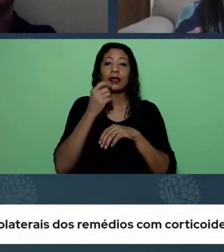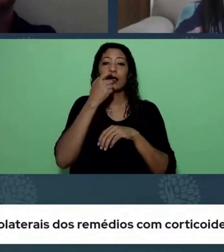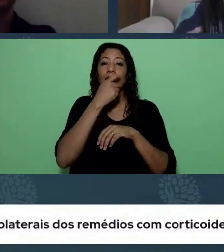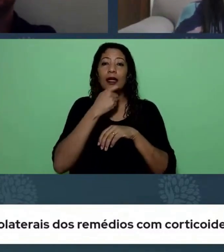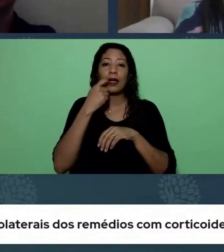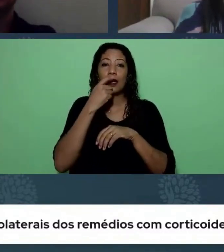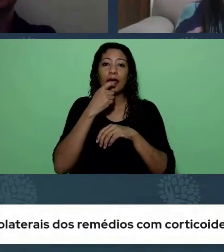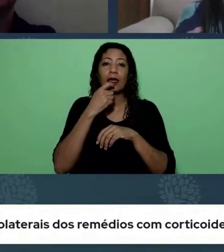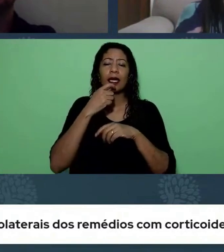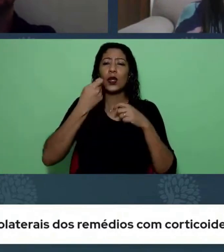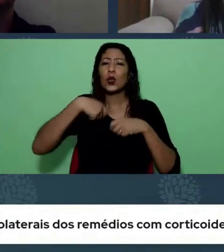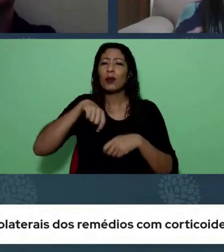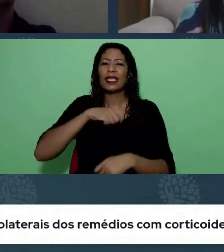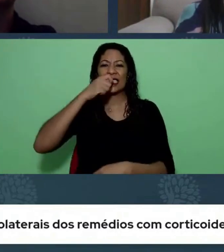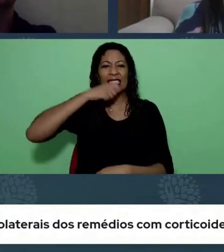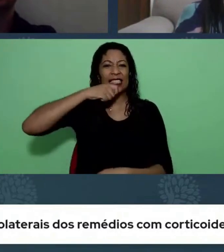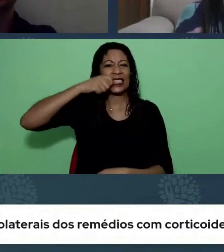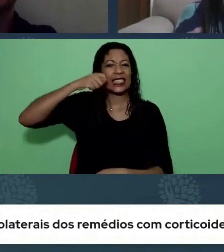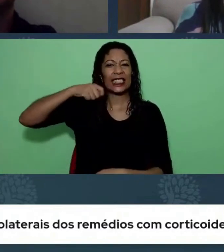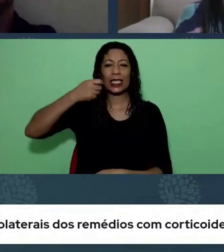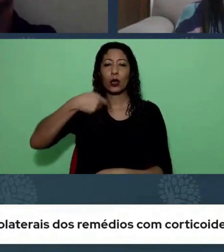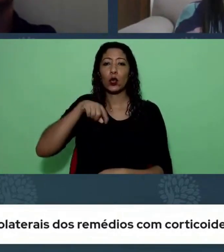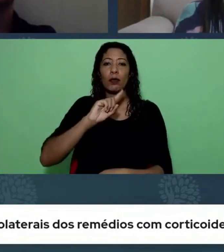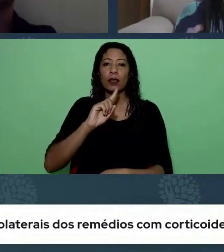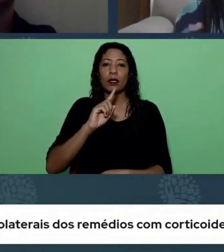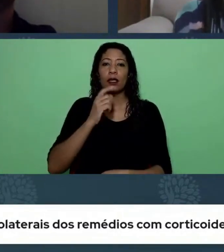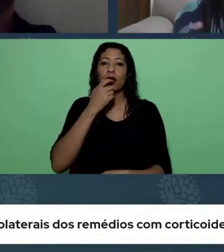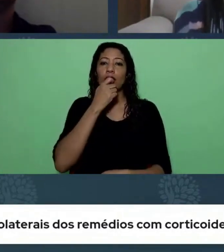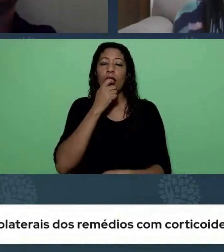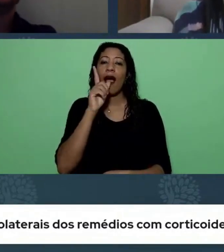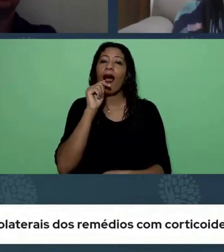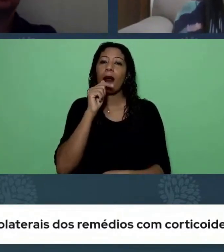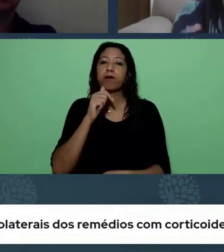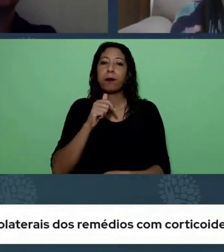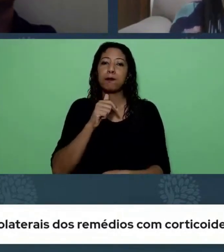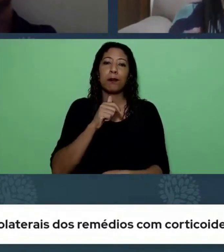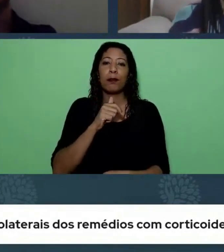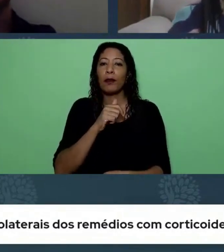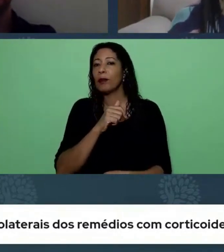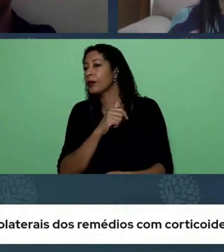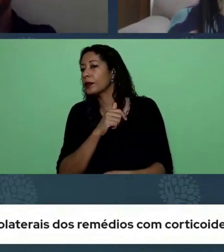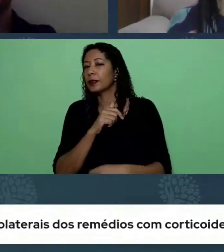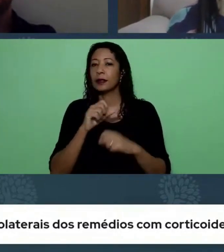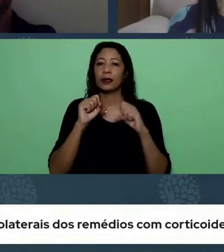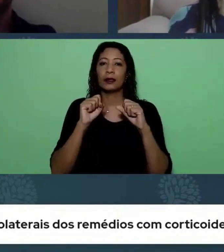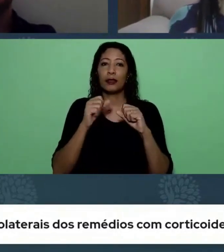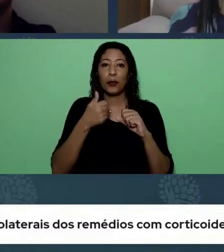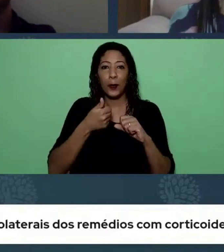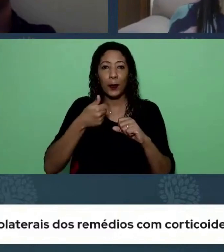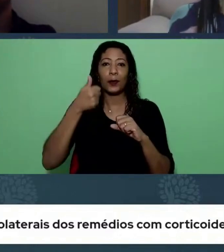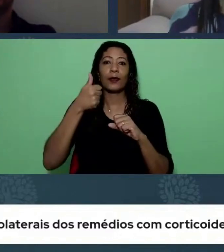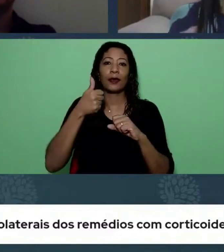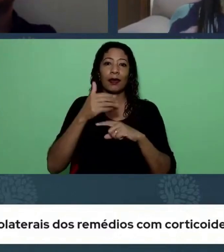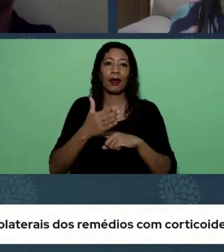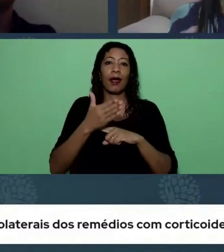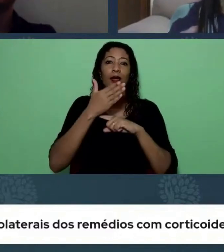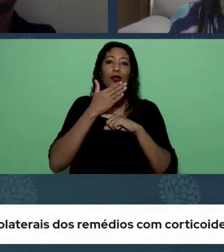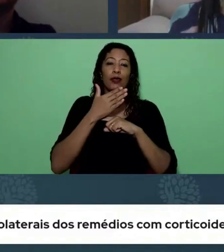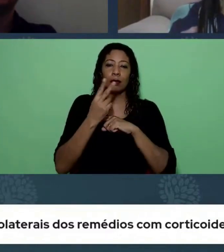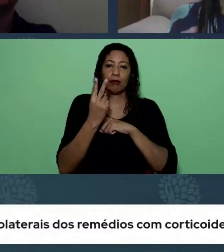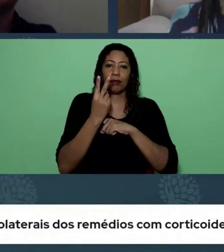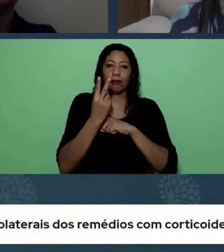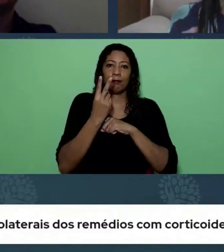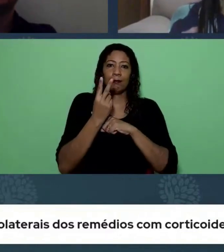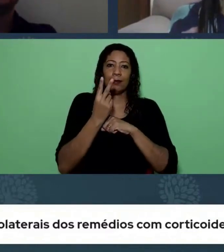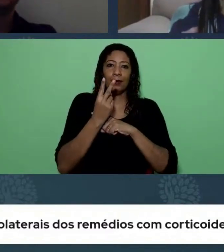precisa escovar o dente nem nada, mas só bochechar, gargarejar e cuspir fora, e depois que usar a bombinha, isso já protege de